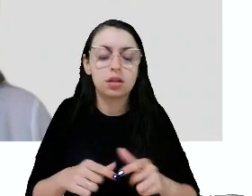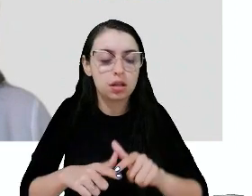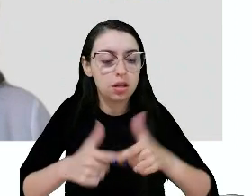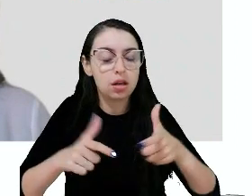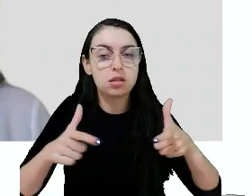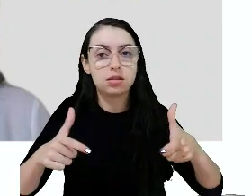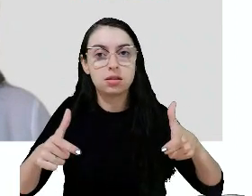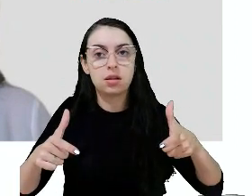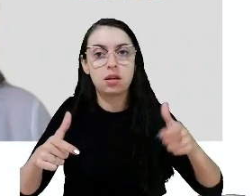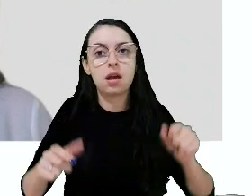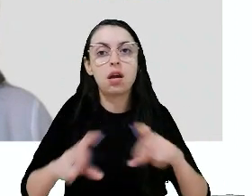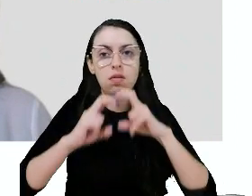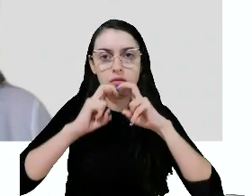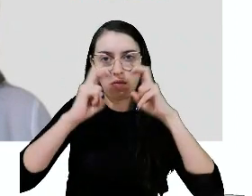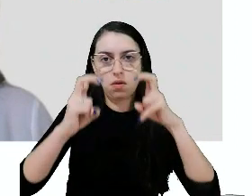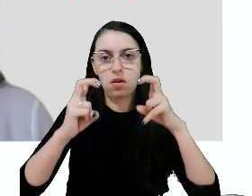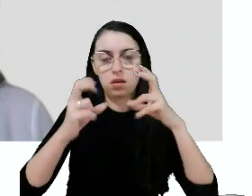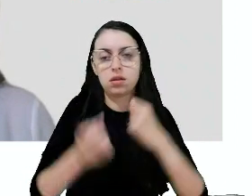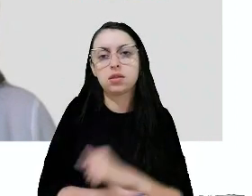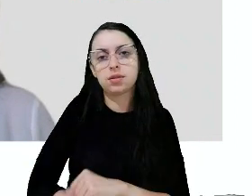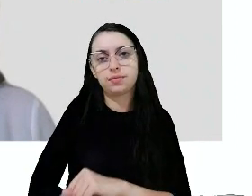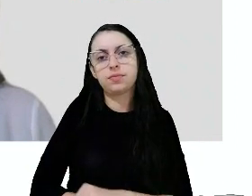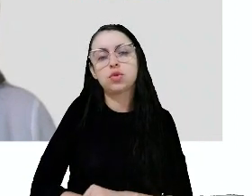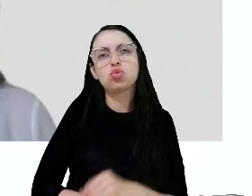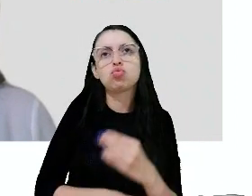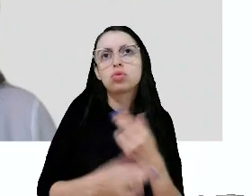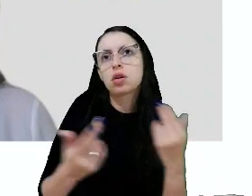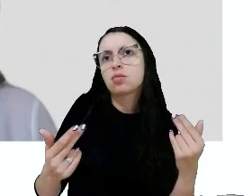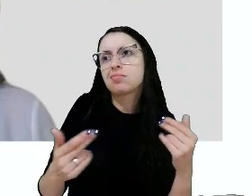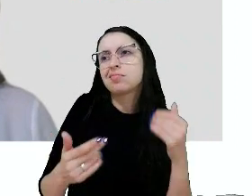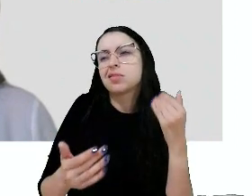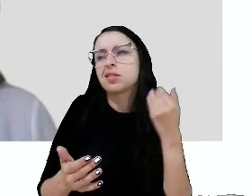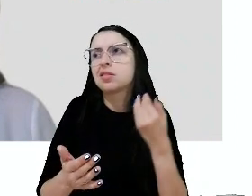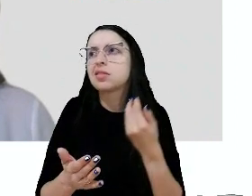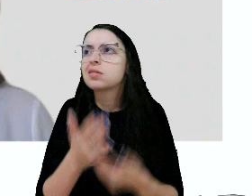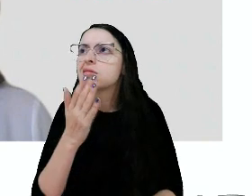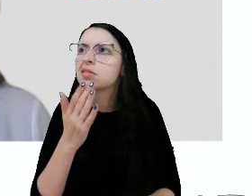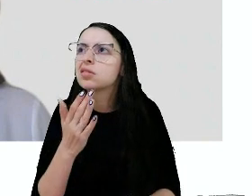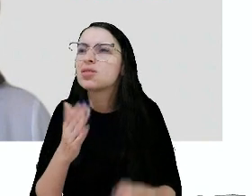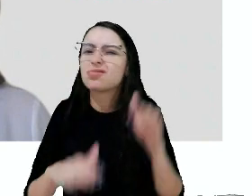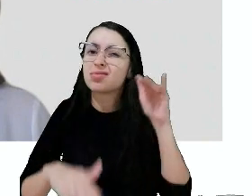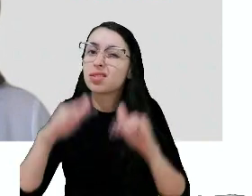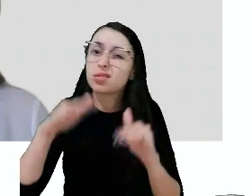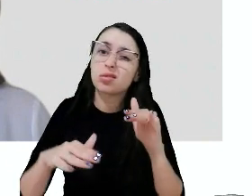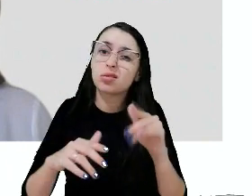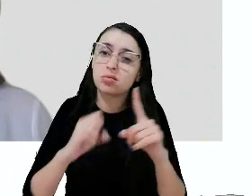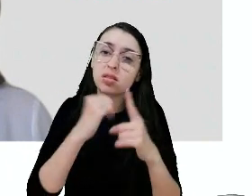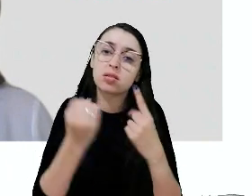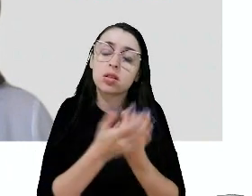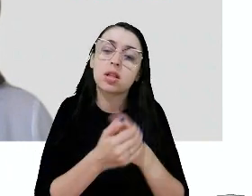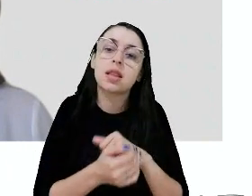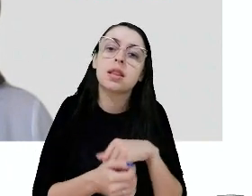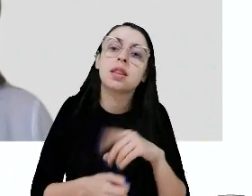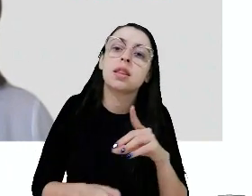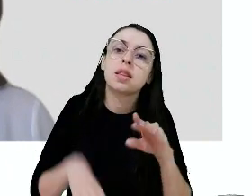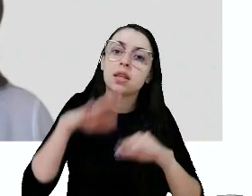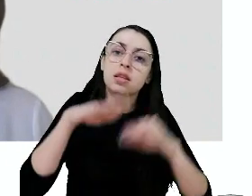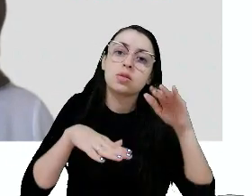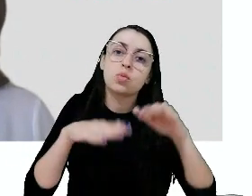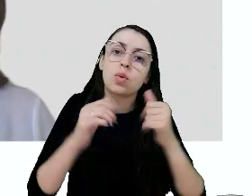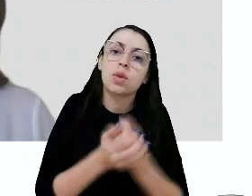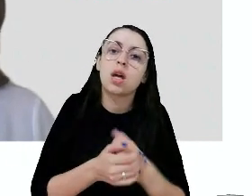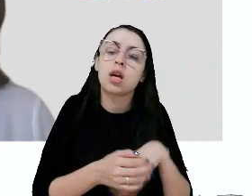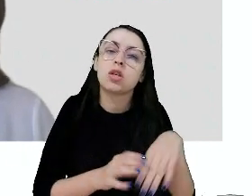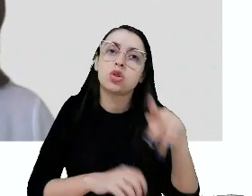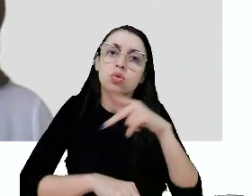fazer crescer a voz, não é? Sobre as injustiças, né, sociais, né, e desigualdades